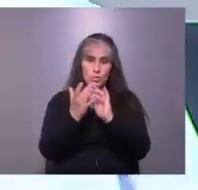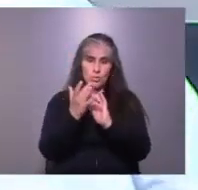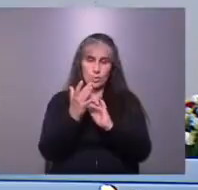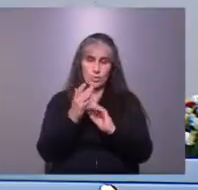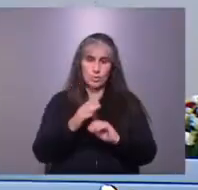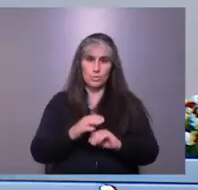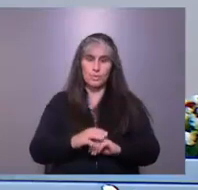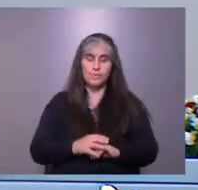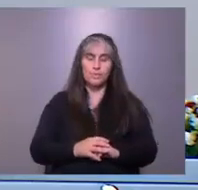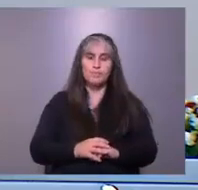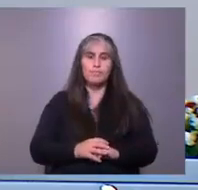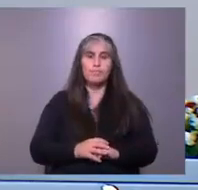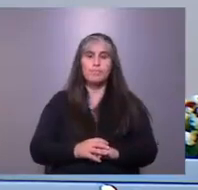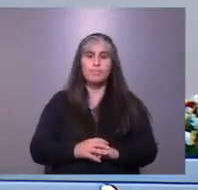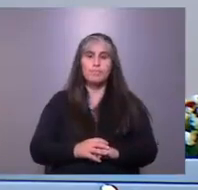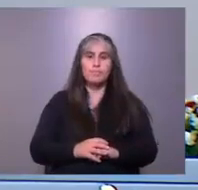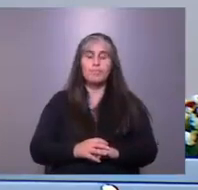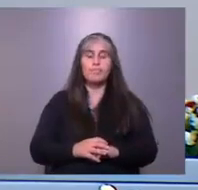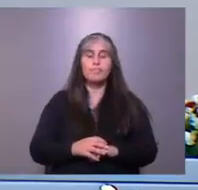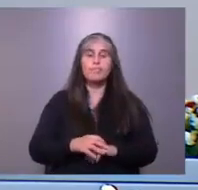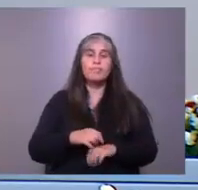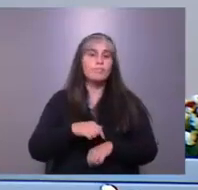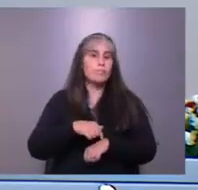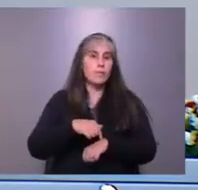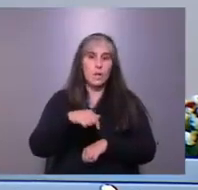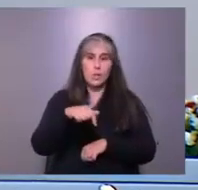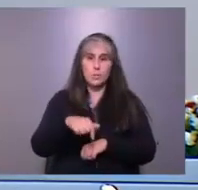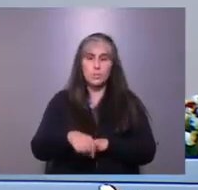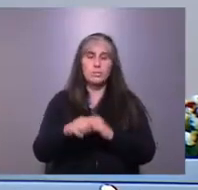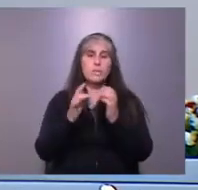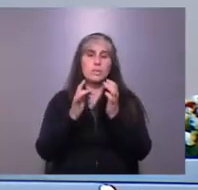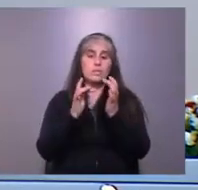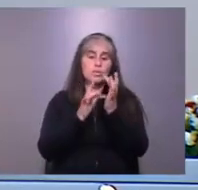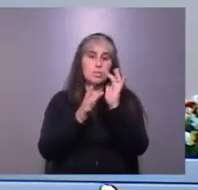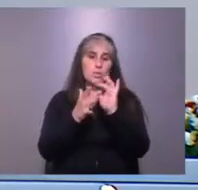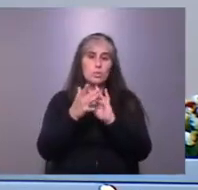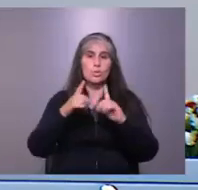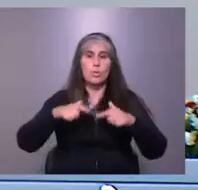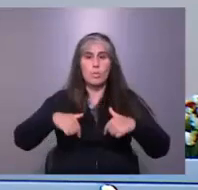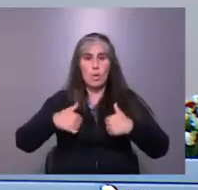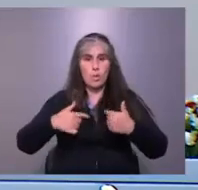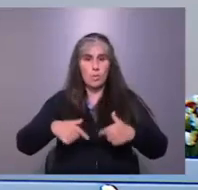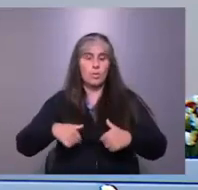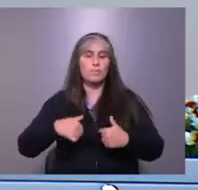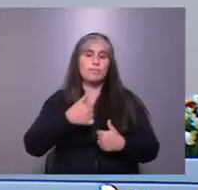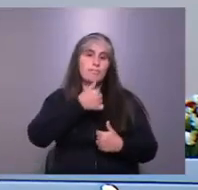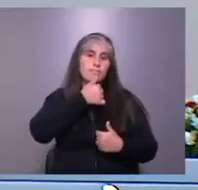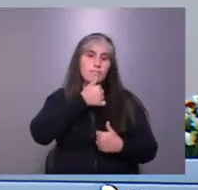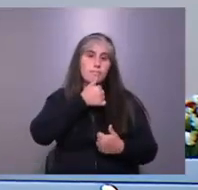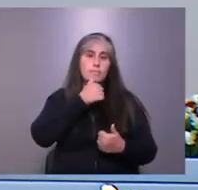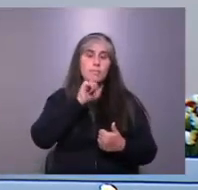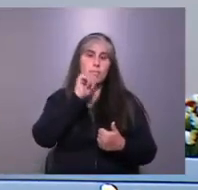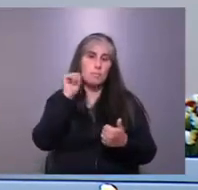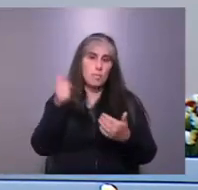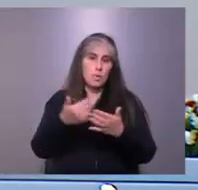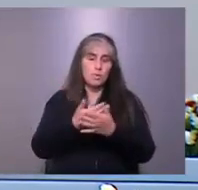Na hora em que ele se entregava, para voluntariamente sofrer a